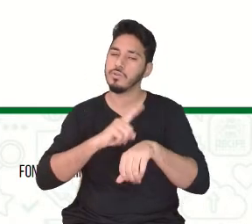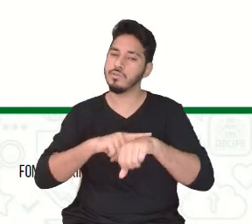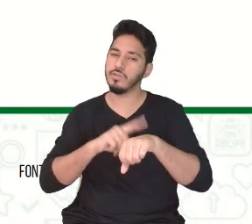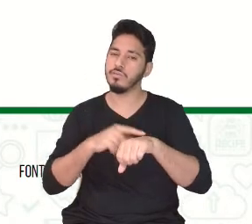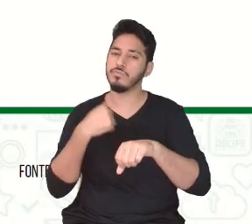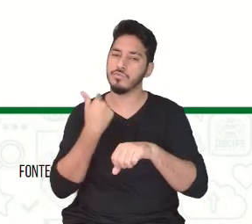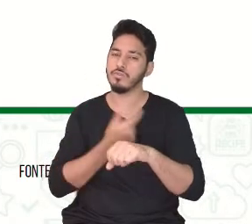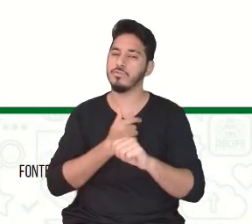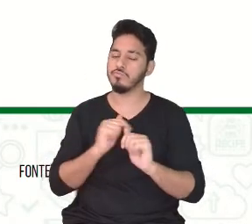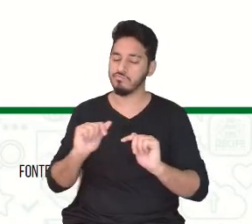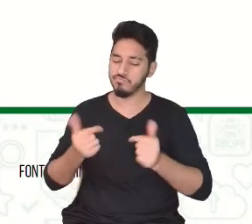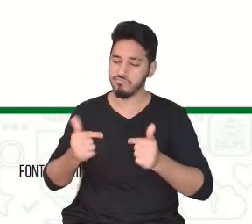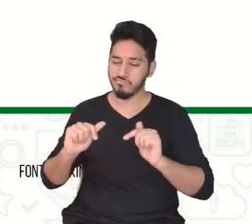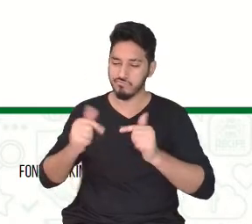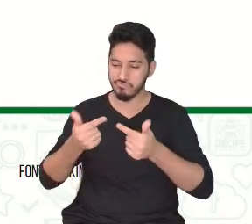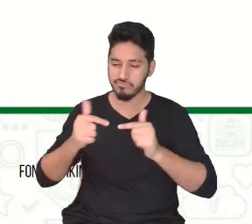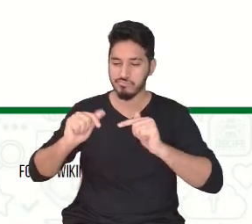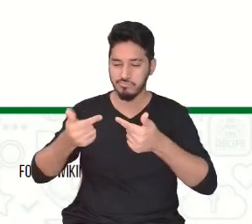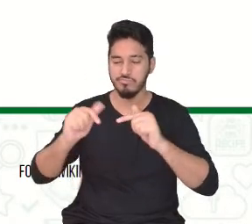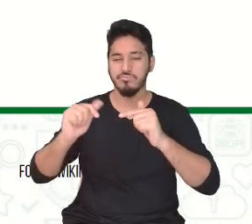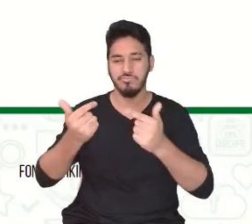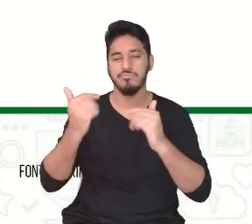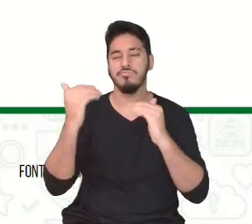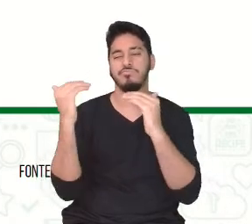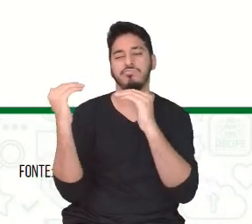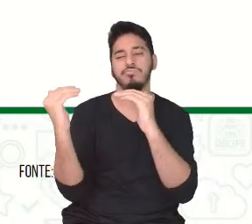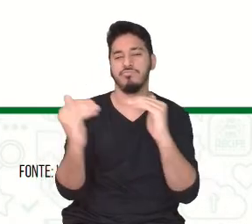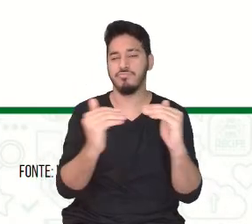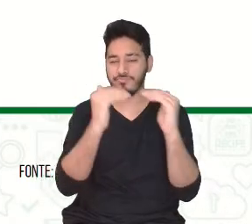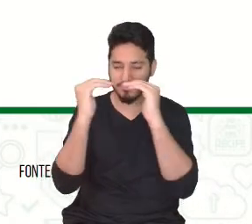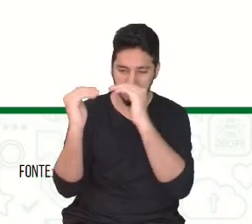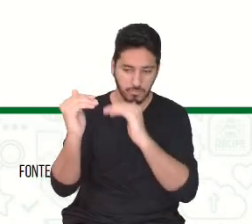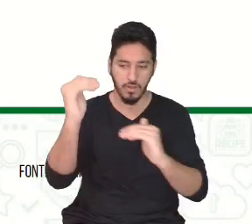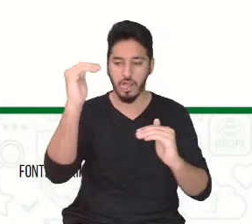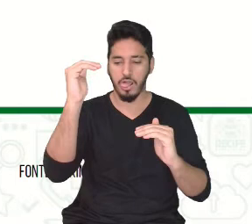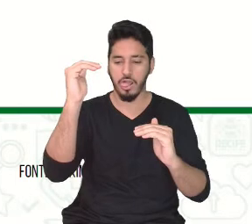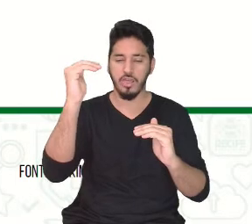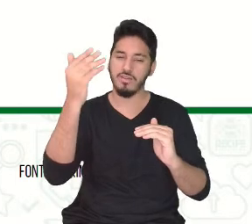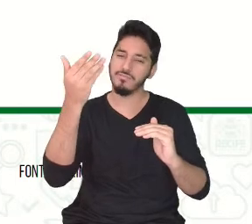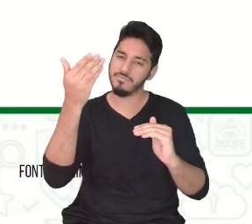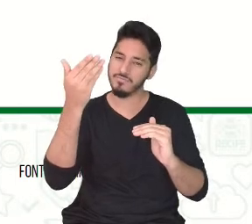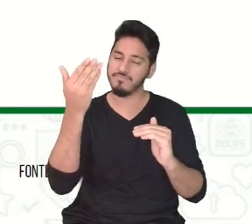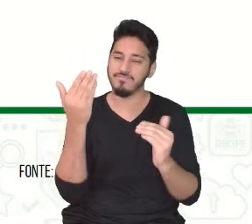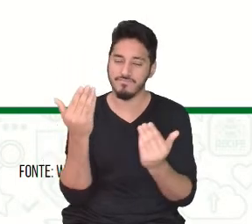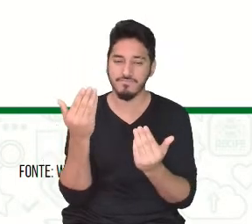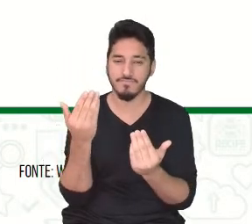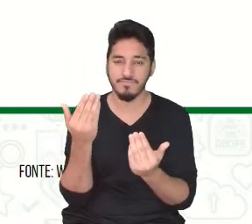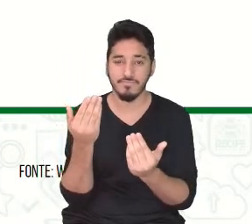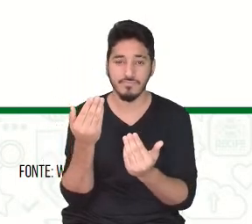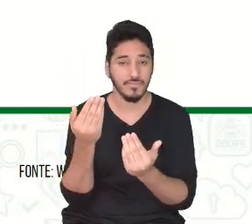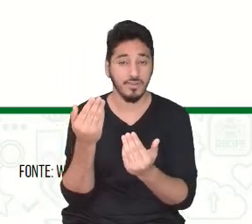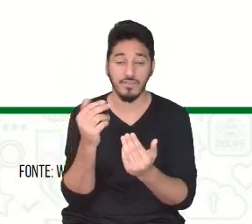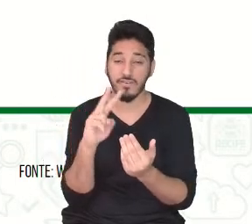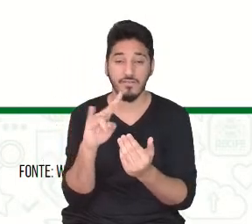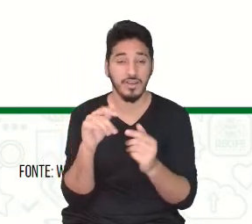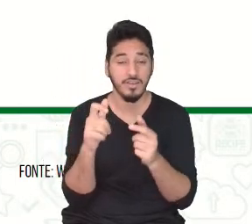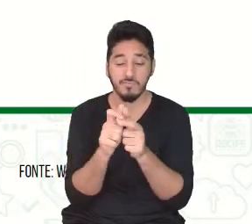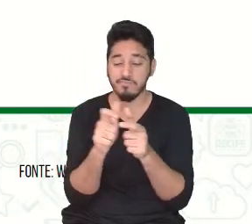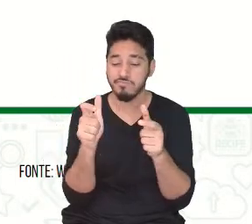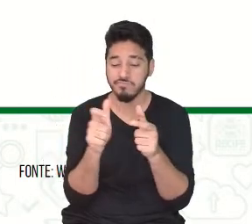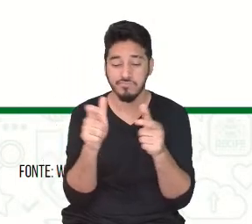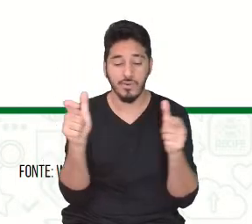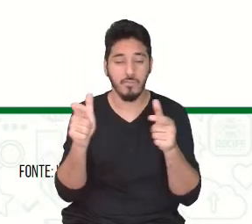vem enfrentando desigualdade social muito e muito forte, né? Cada vez vem aumentando